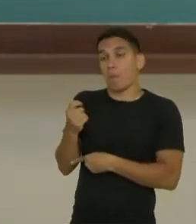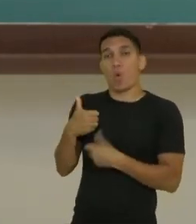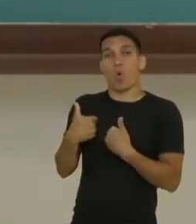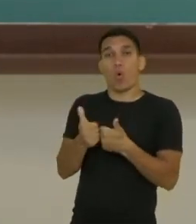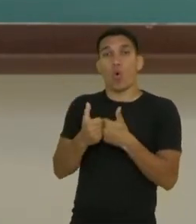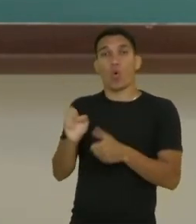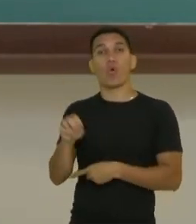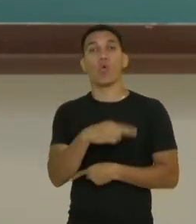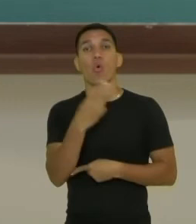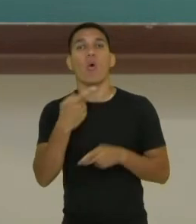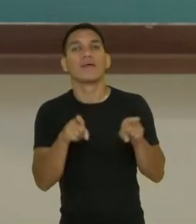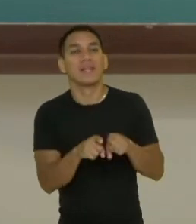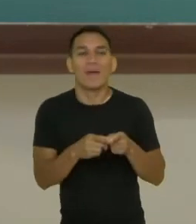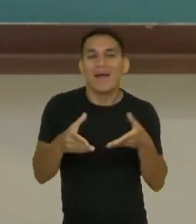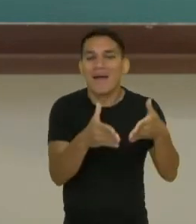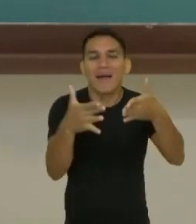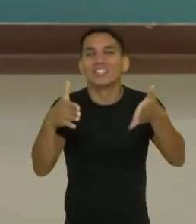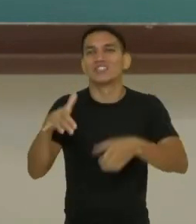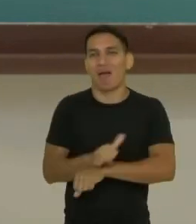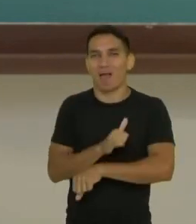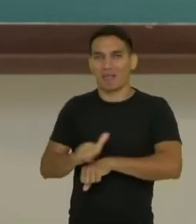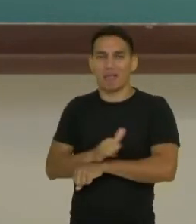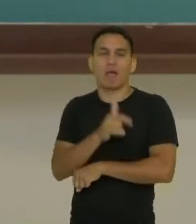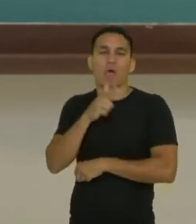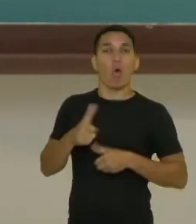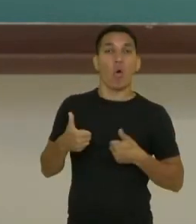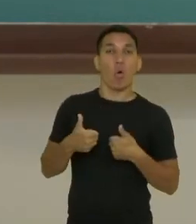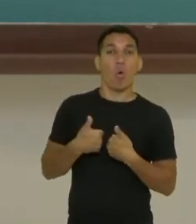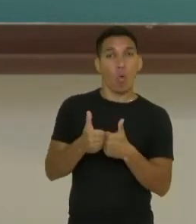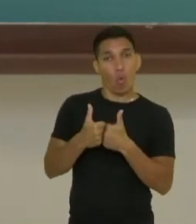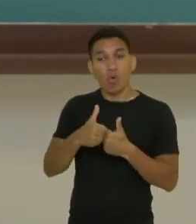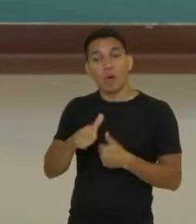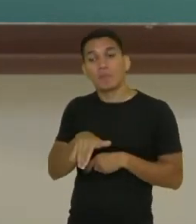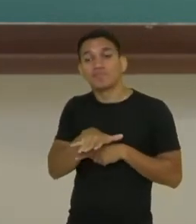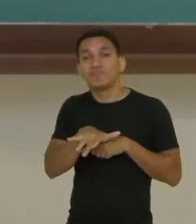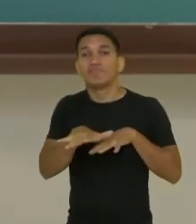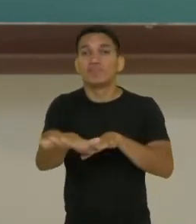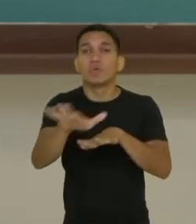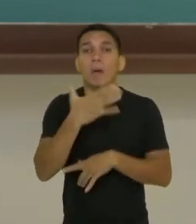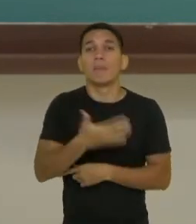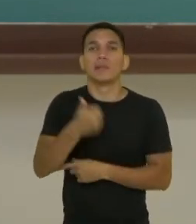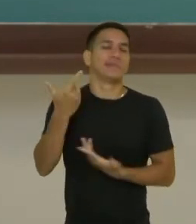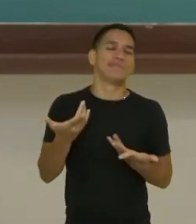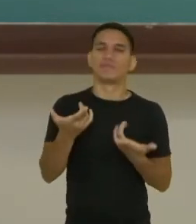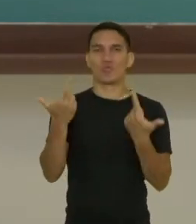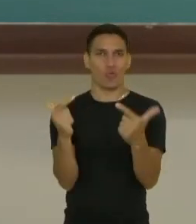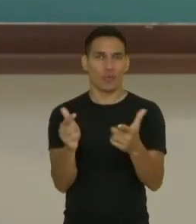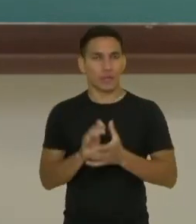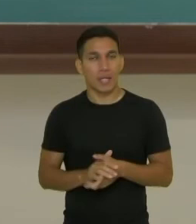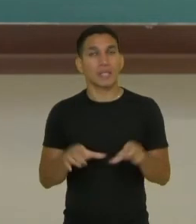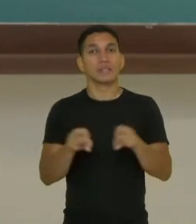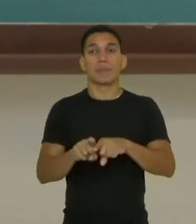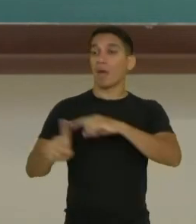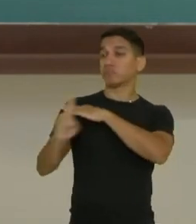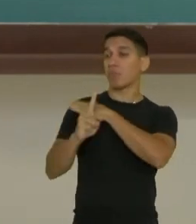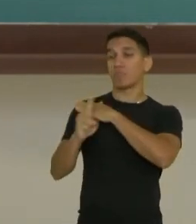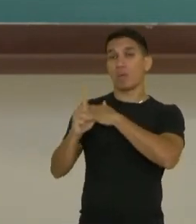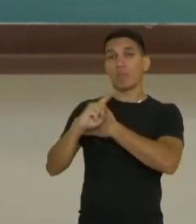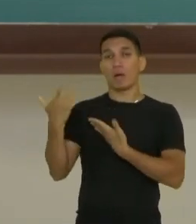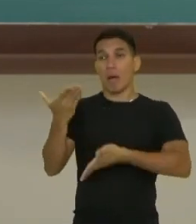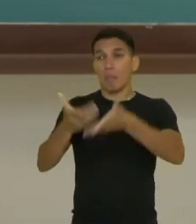da quantidade de caminhos que o ônibus percorre, que poderia ser mais fluido, o atendimento ao